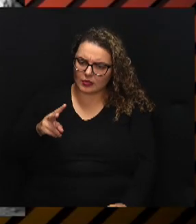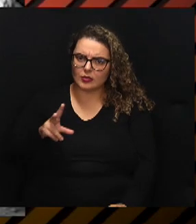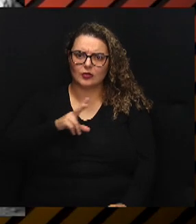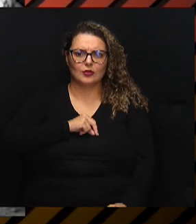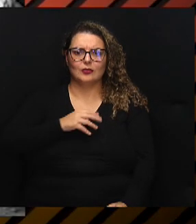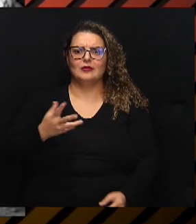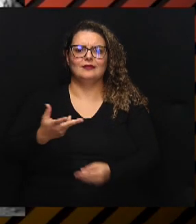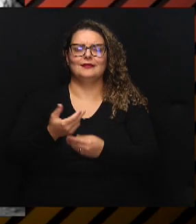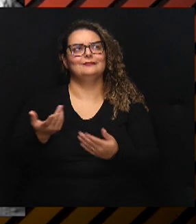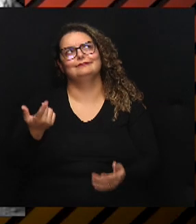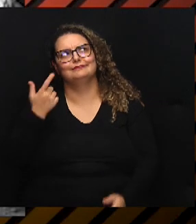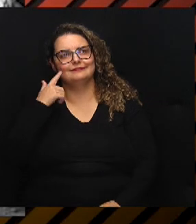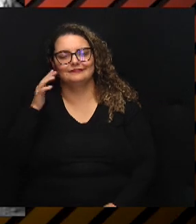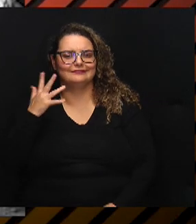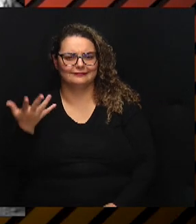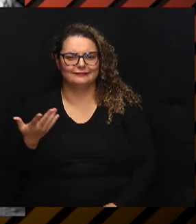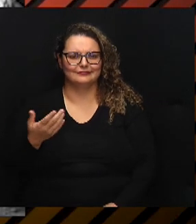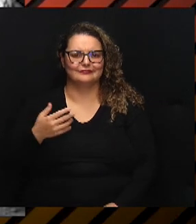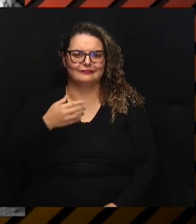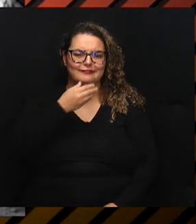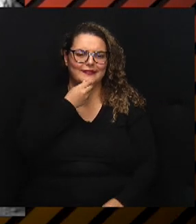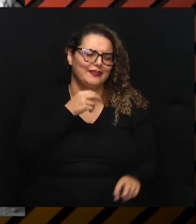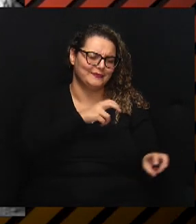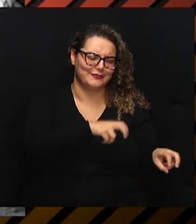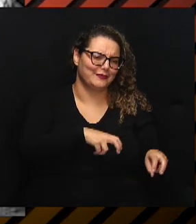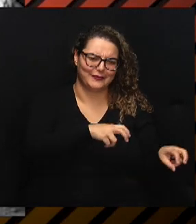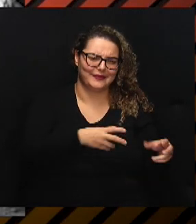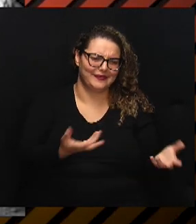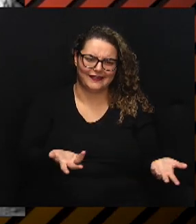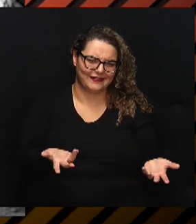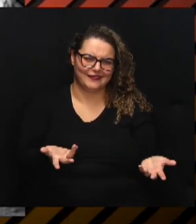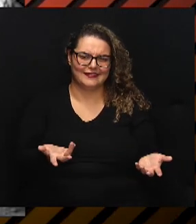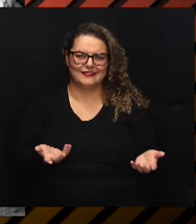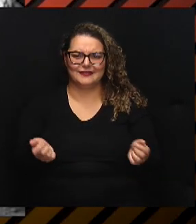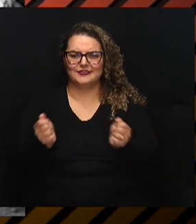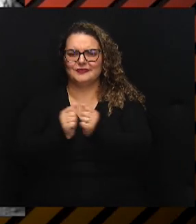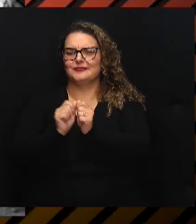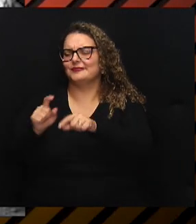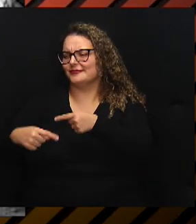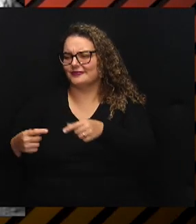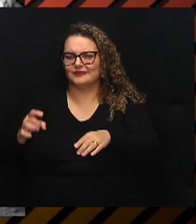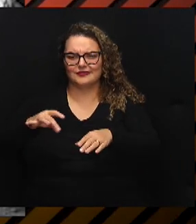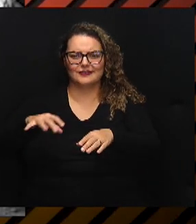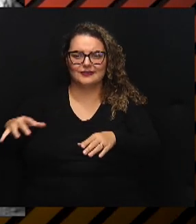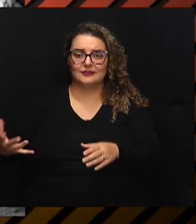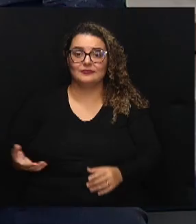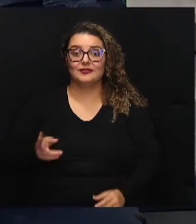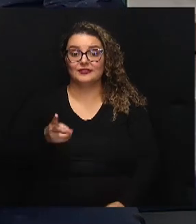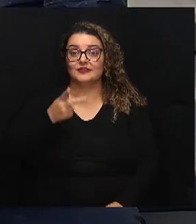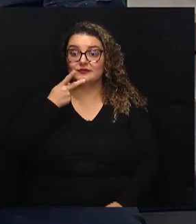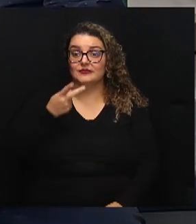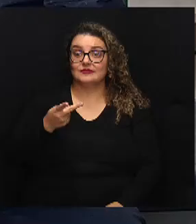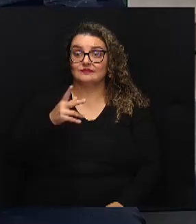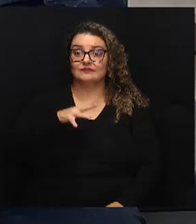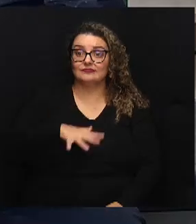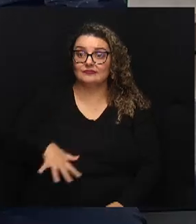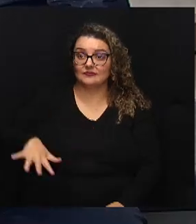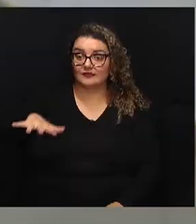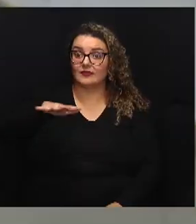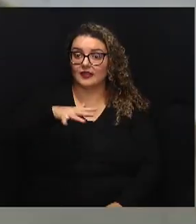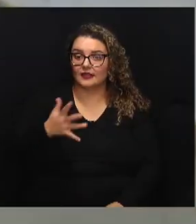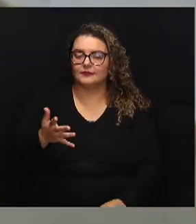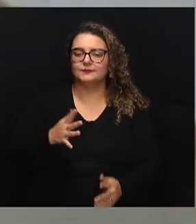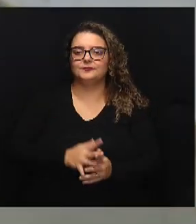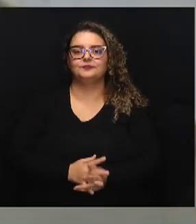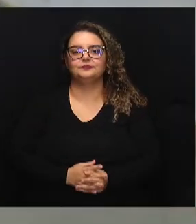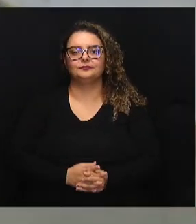menino ser artista, um menino de roça, pais agricultores. Mas eu sempre digo, quando nós viemos desse universo, e com